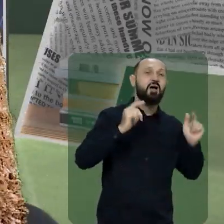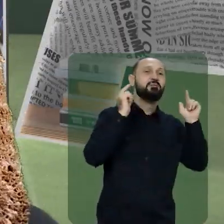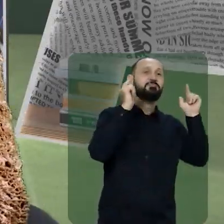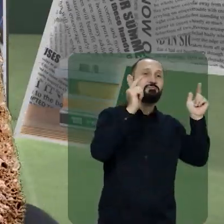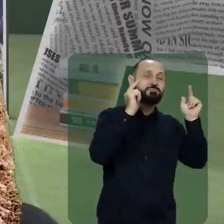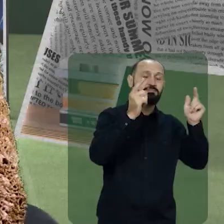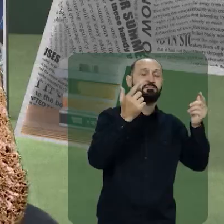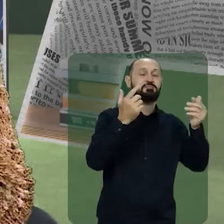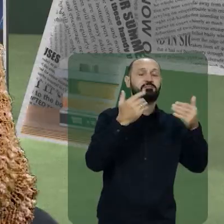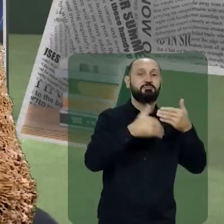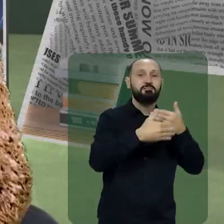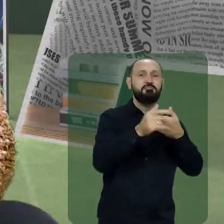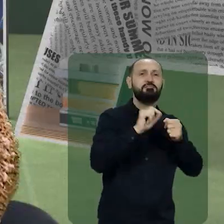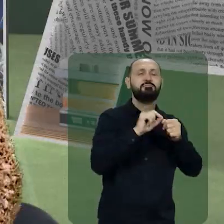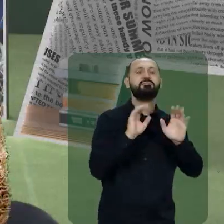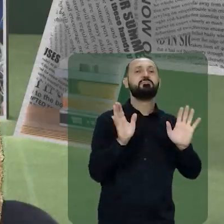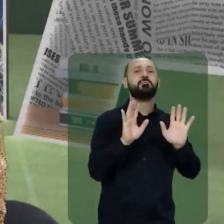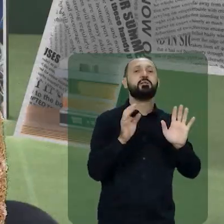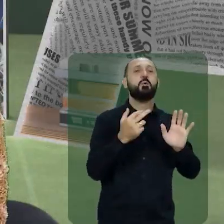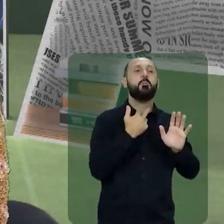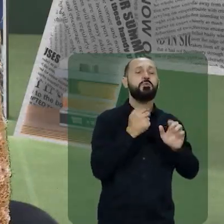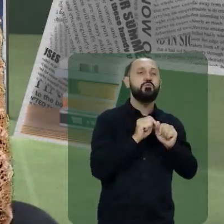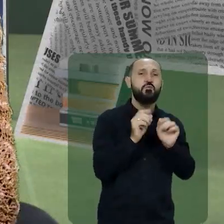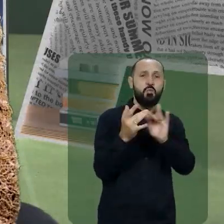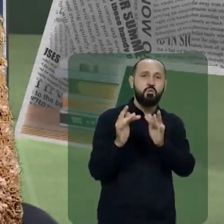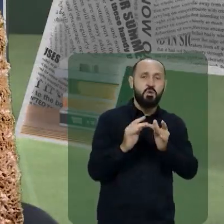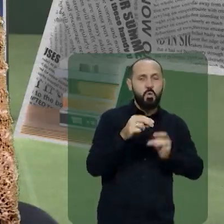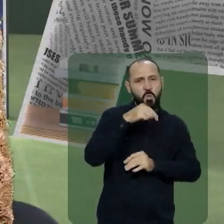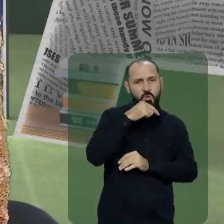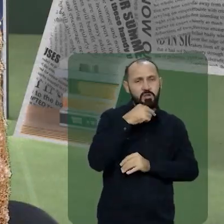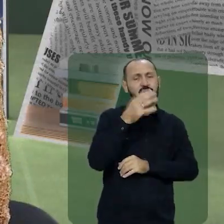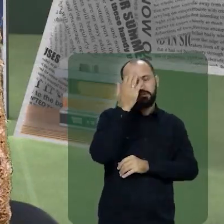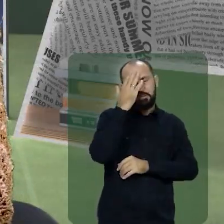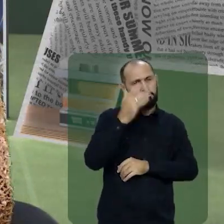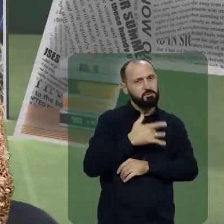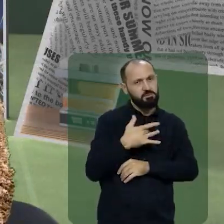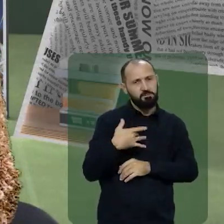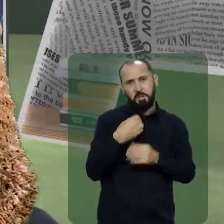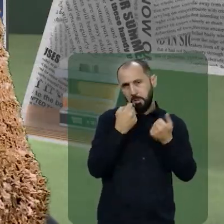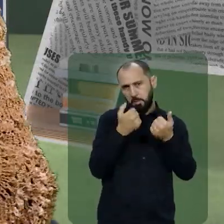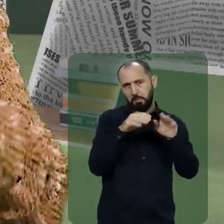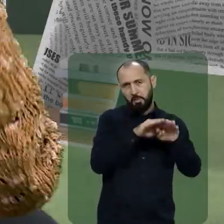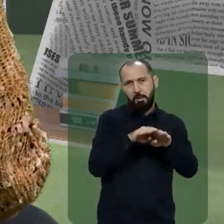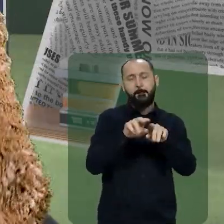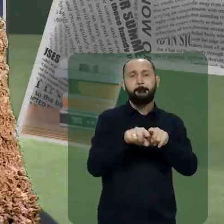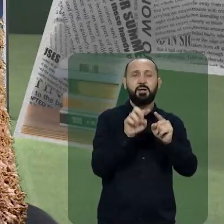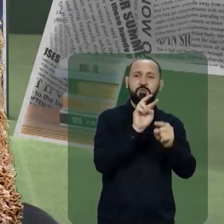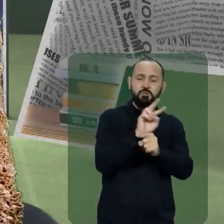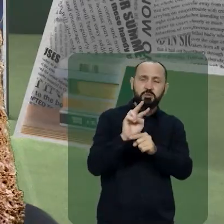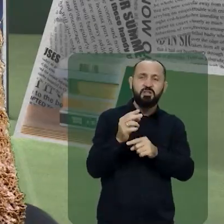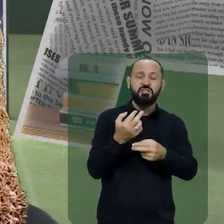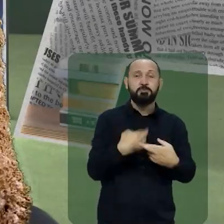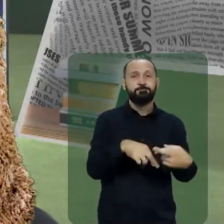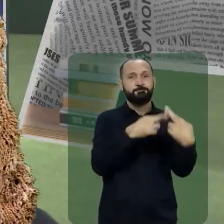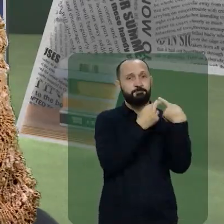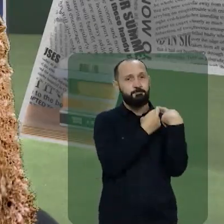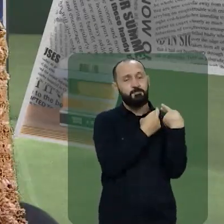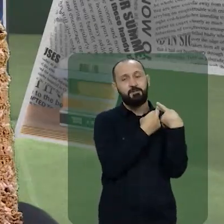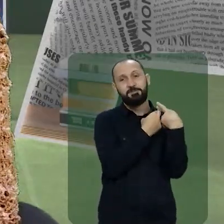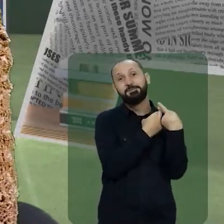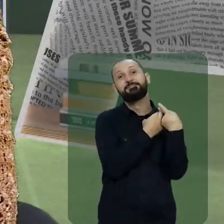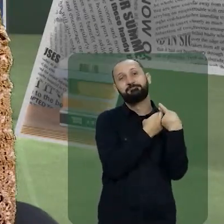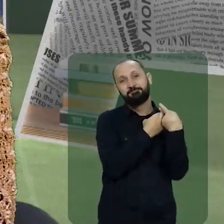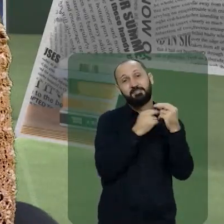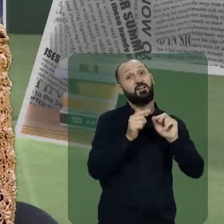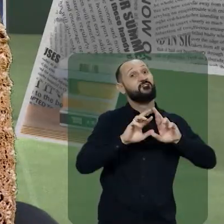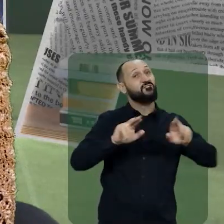e fazer, isso não quer dizer que ela não vá conviver com o neto, que é super saudável, mas cuidar, assumir essa responsabilidade é